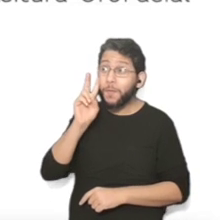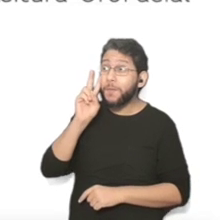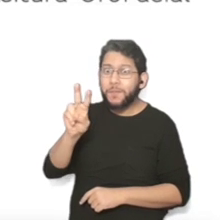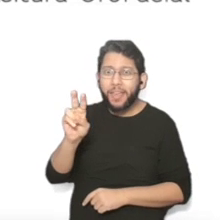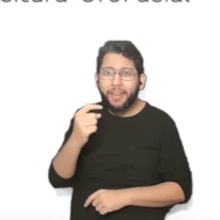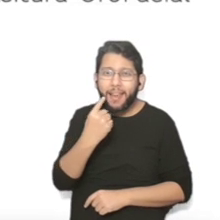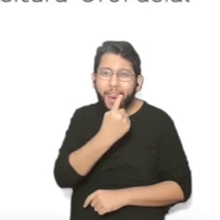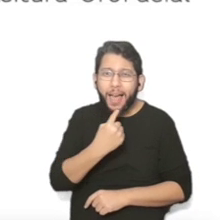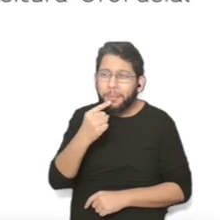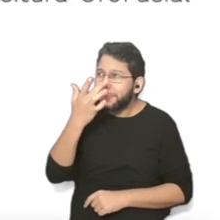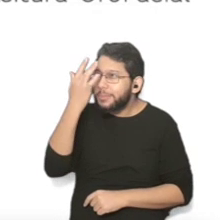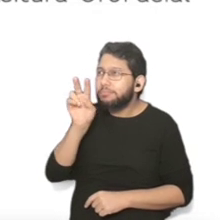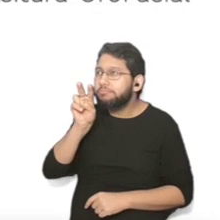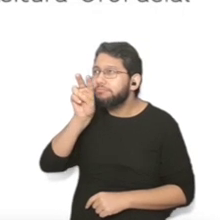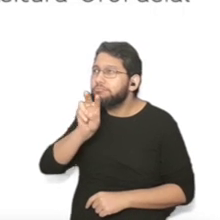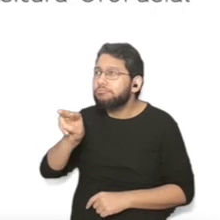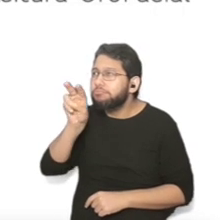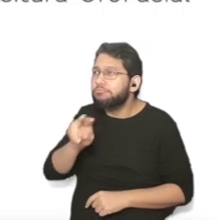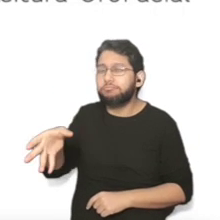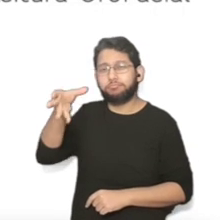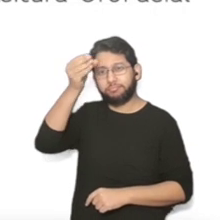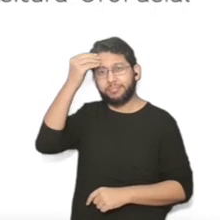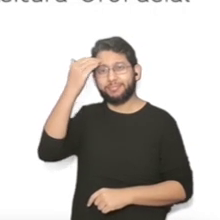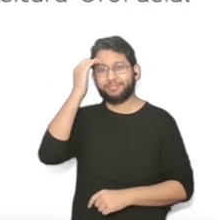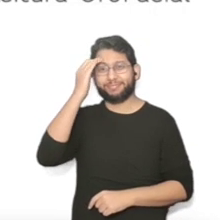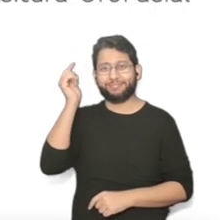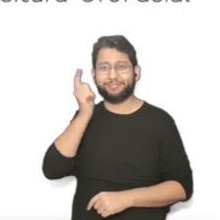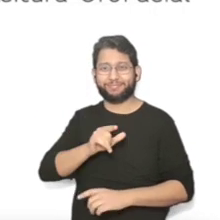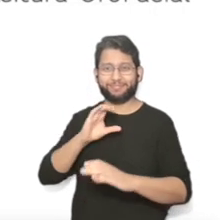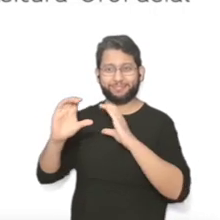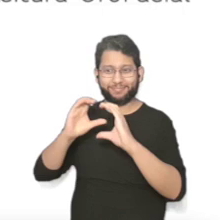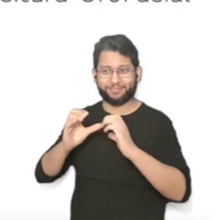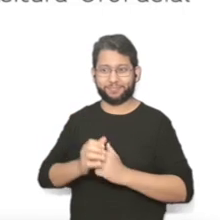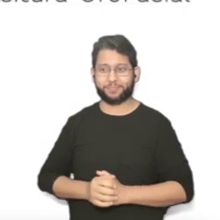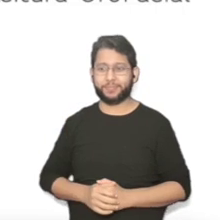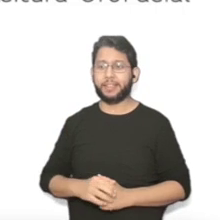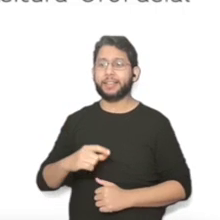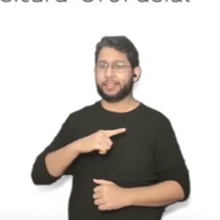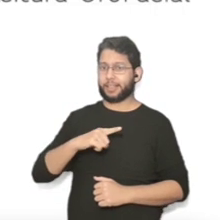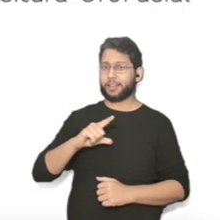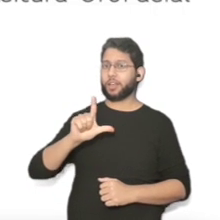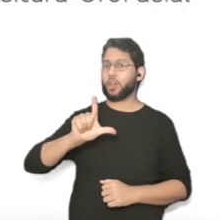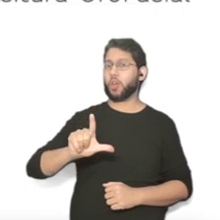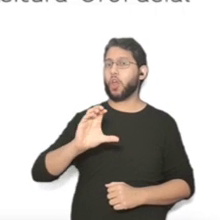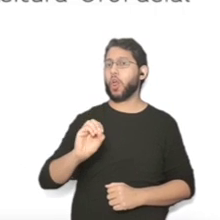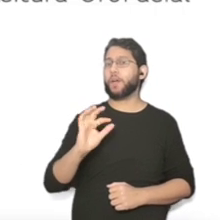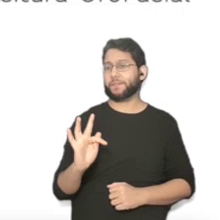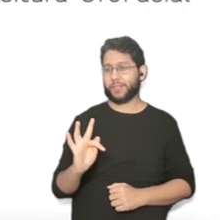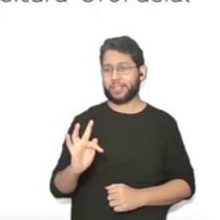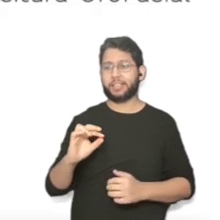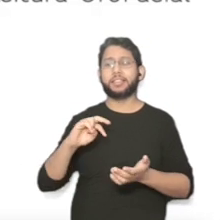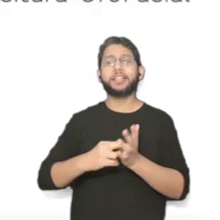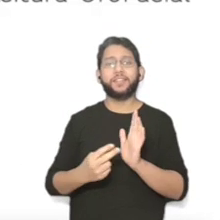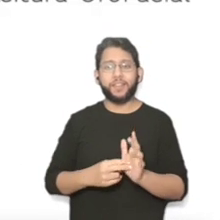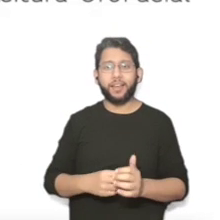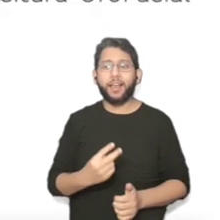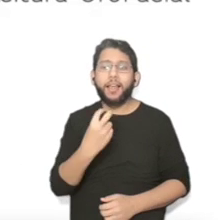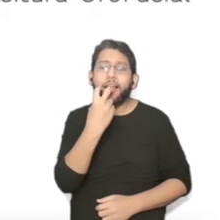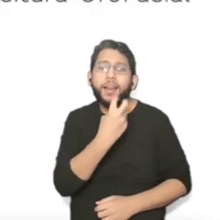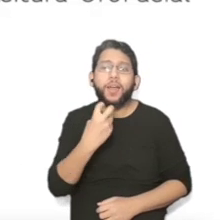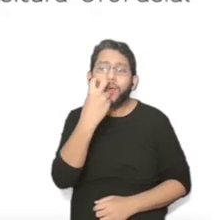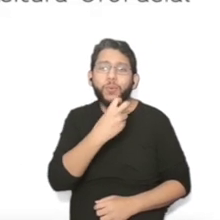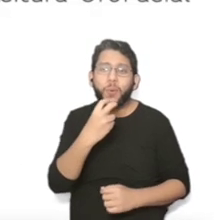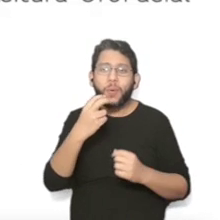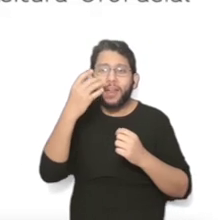A LOF, que é a abreviação para leitura orofacial e conhecida assim pelos especialistas da área,